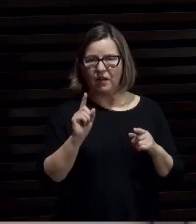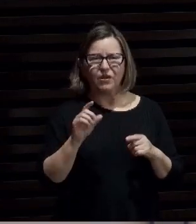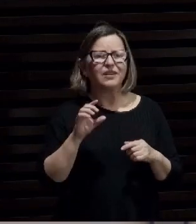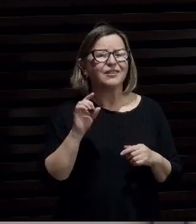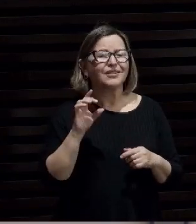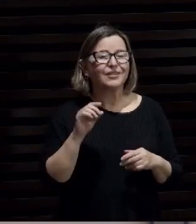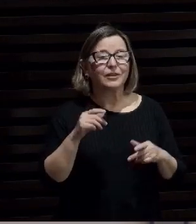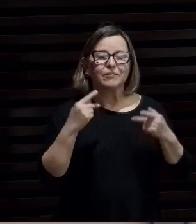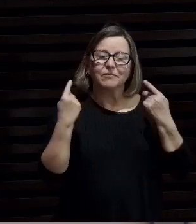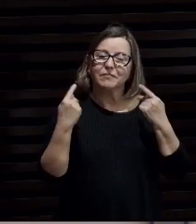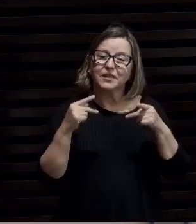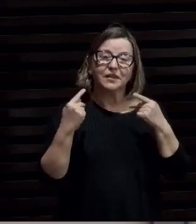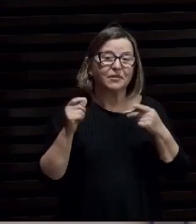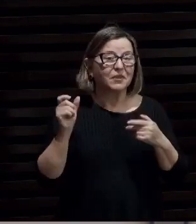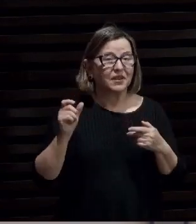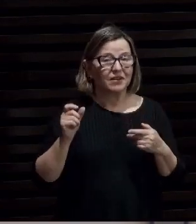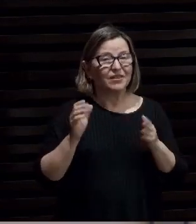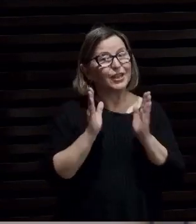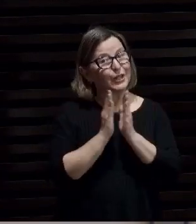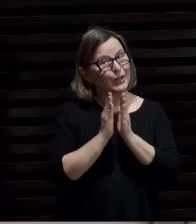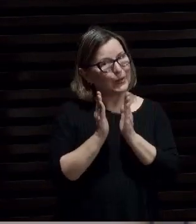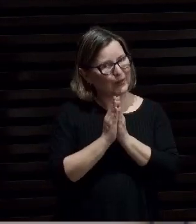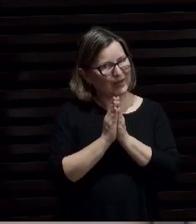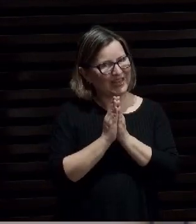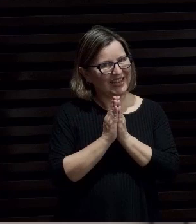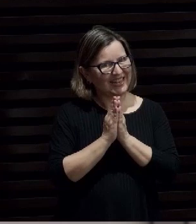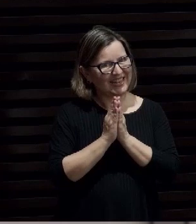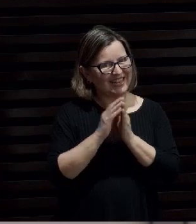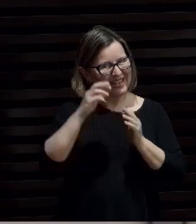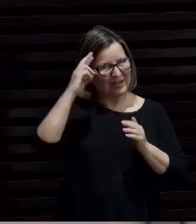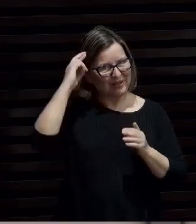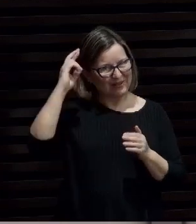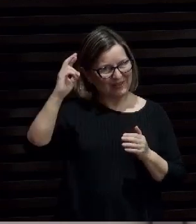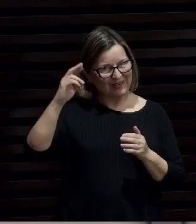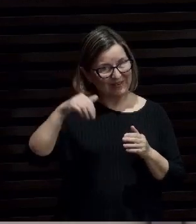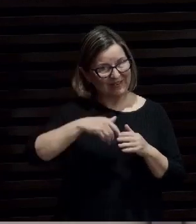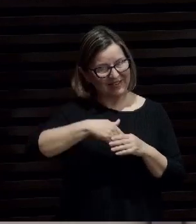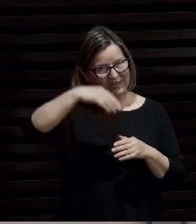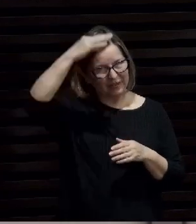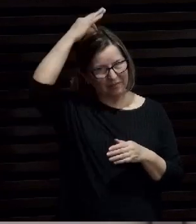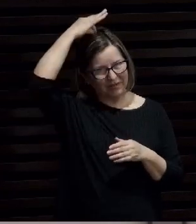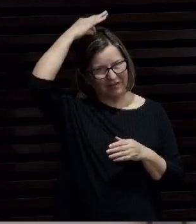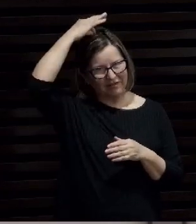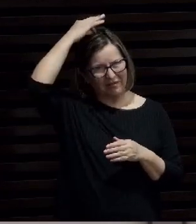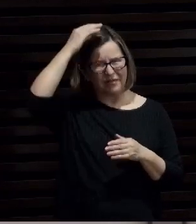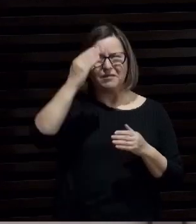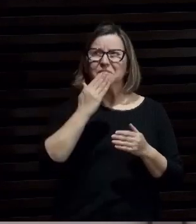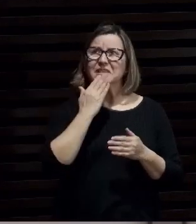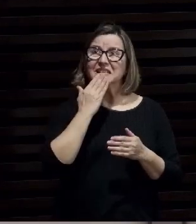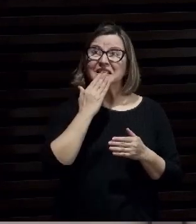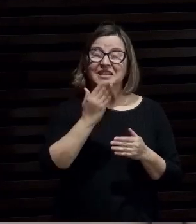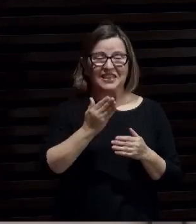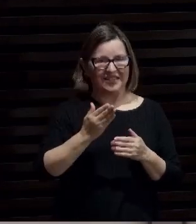só e orar ao Senhor do Espírito, que mande o seu Espírito e convença os corações que Ele bem quiser.